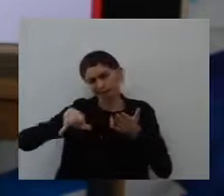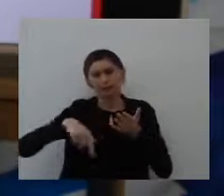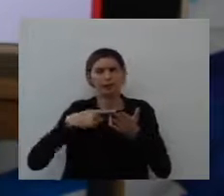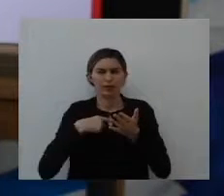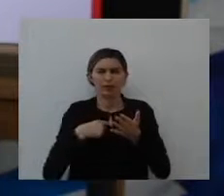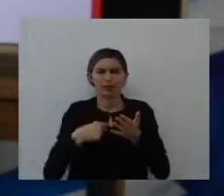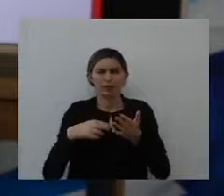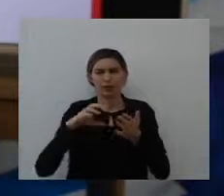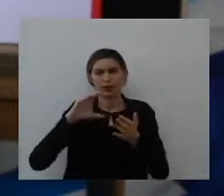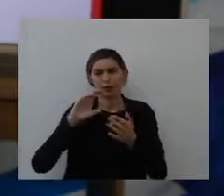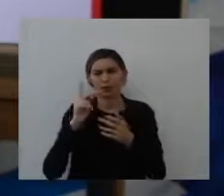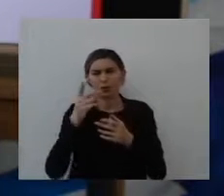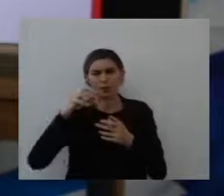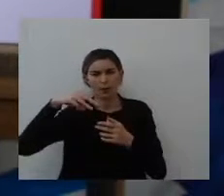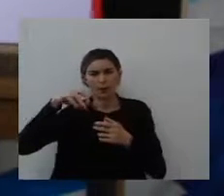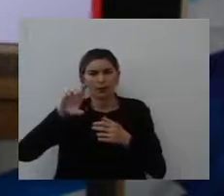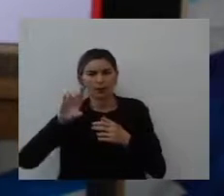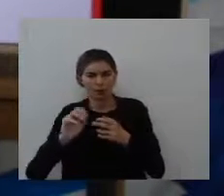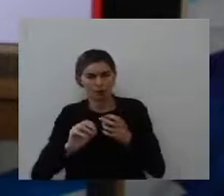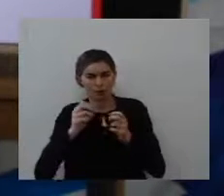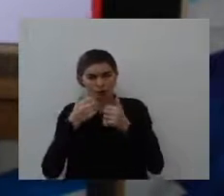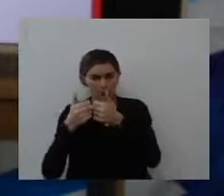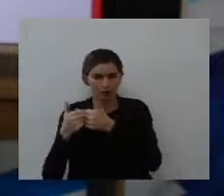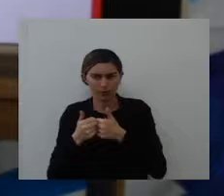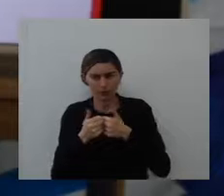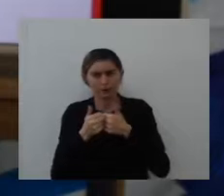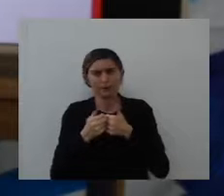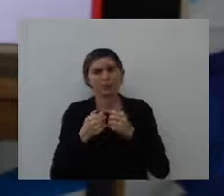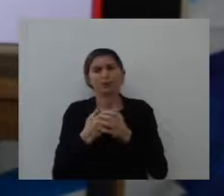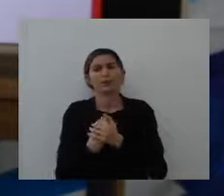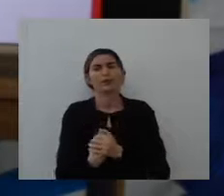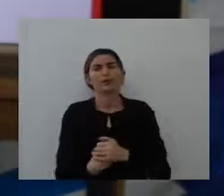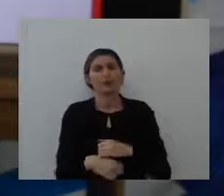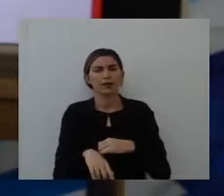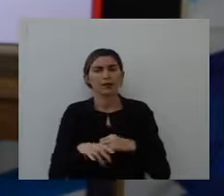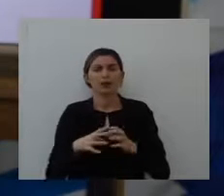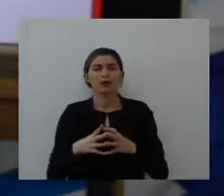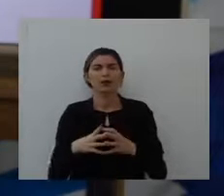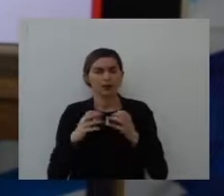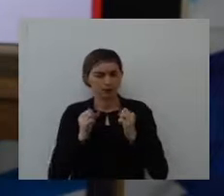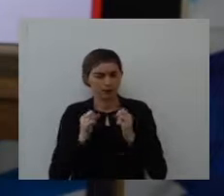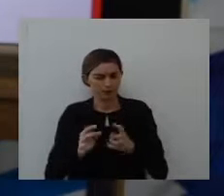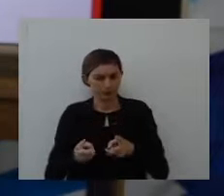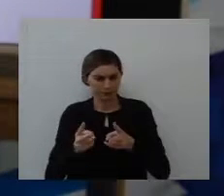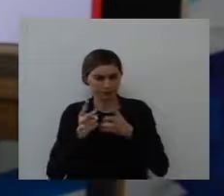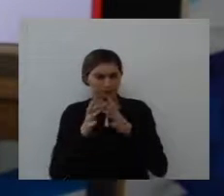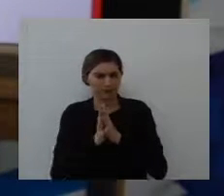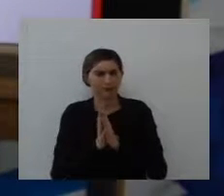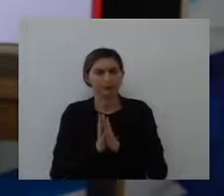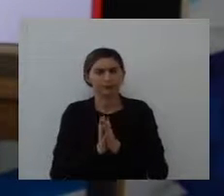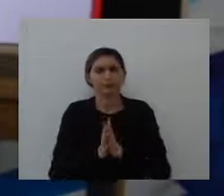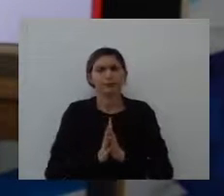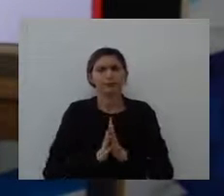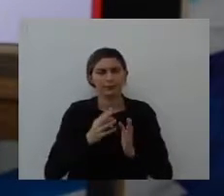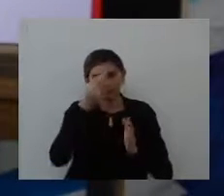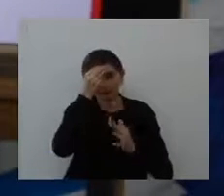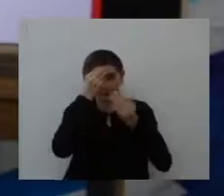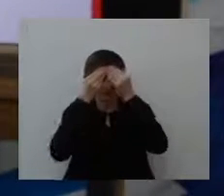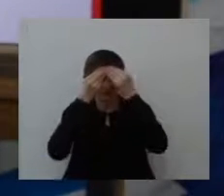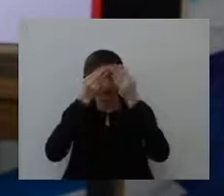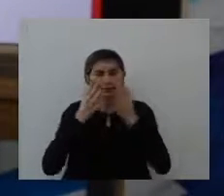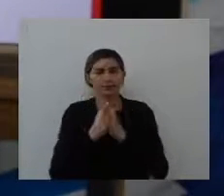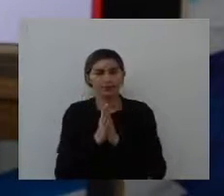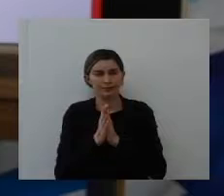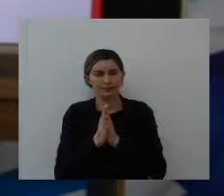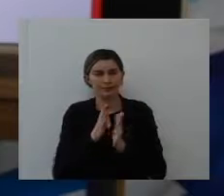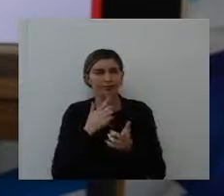de Homero, tá bem? Tranquilo, fera? Podemos seguir? Memorizou? Ficou